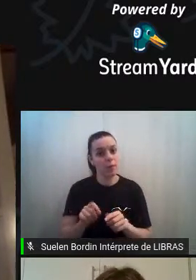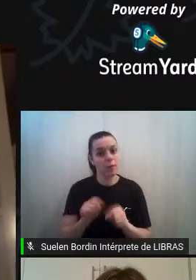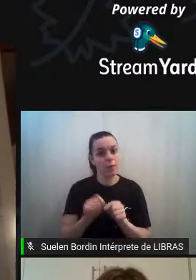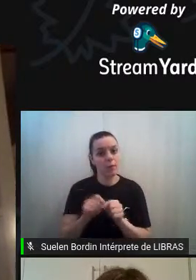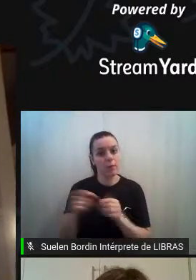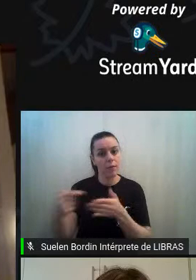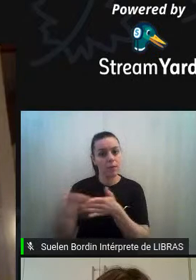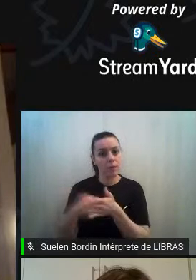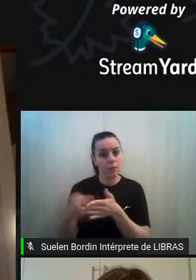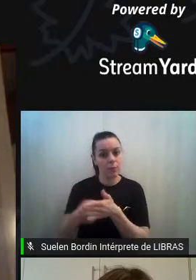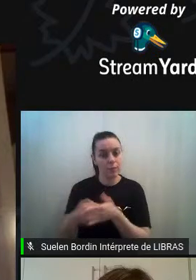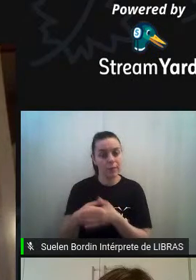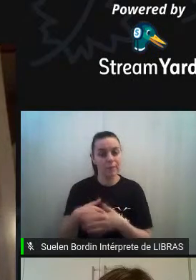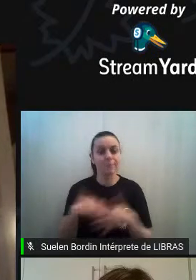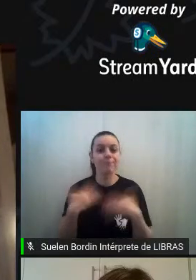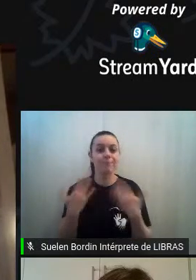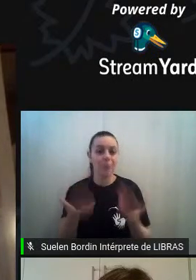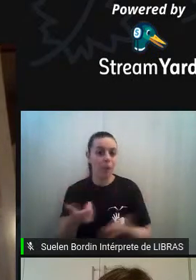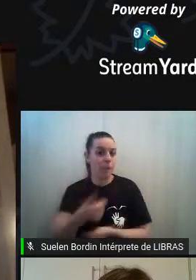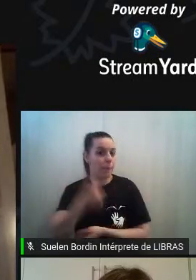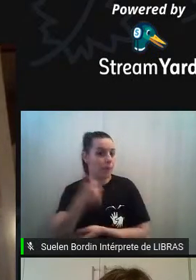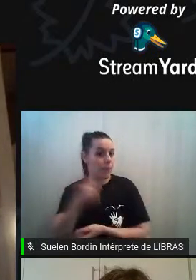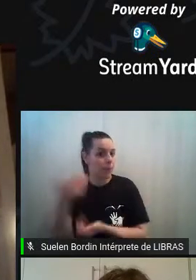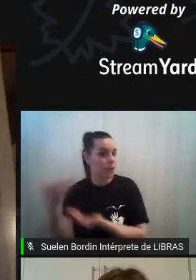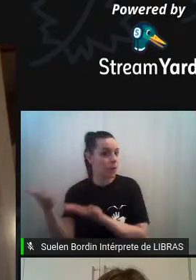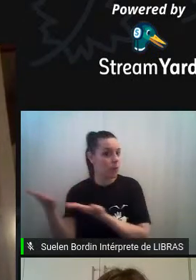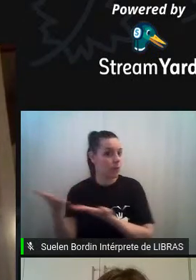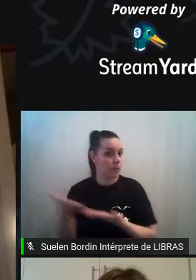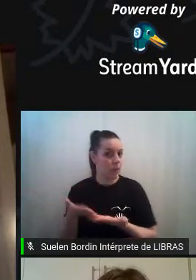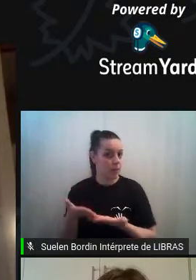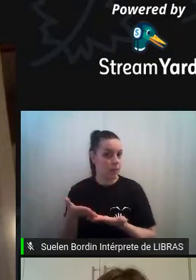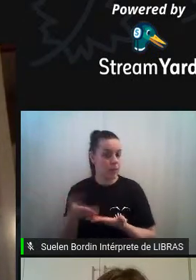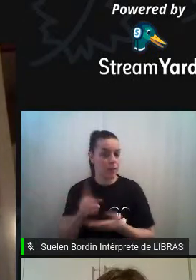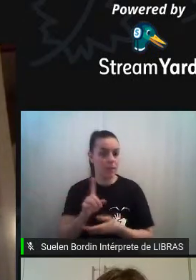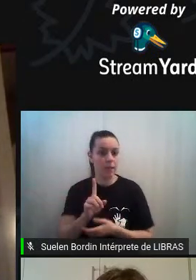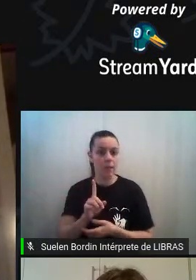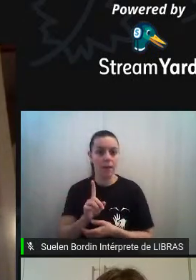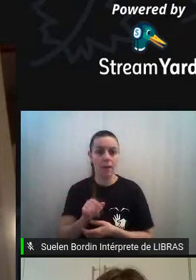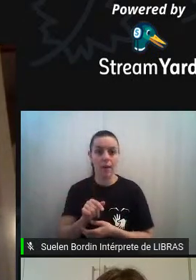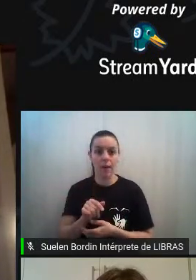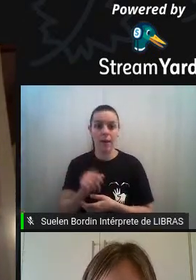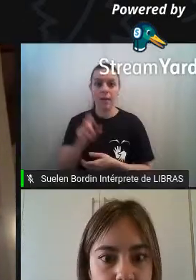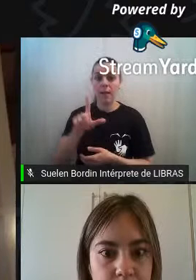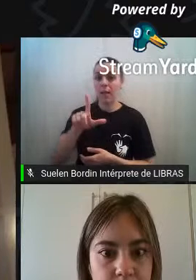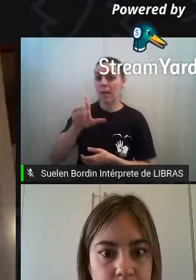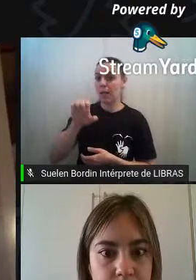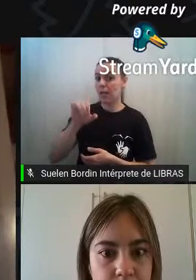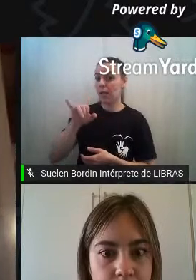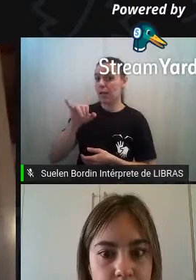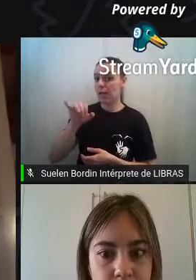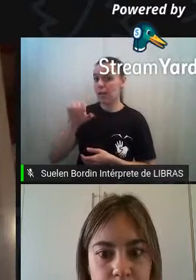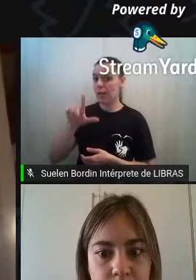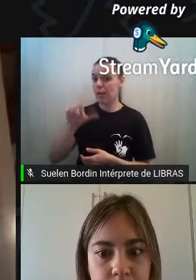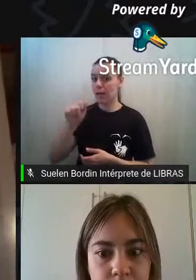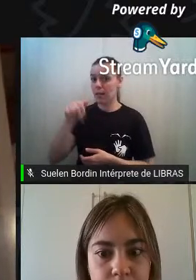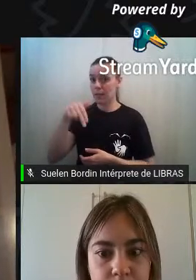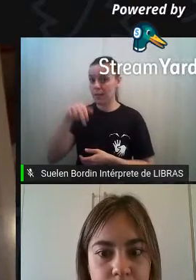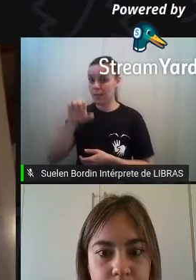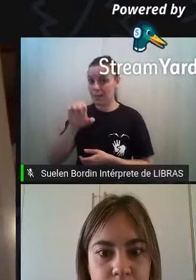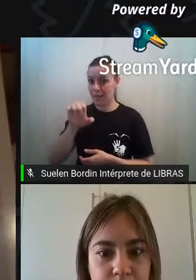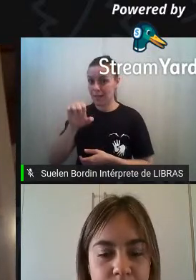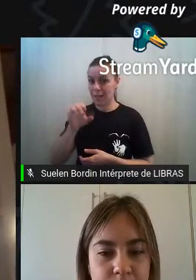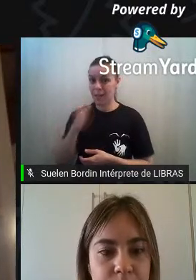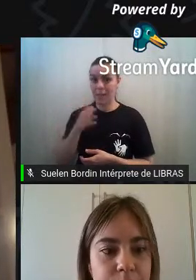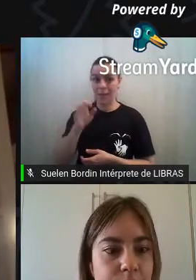vamos lá. A nossa primeira convidada é a Leilane Ramos. Ela foi